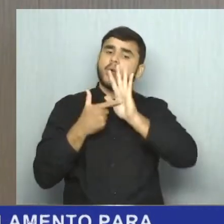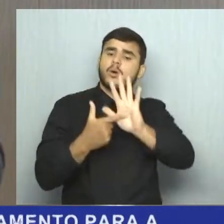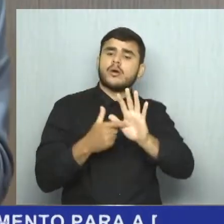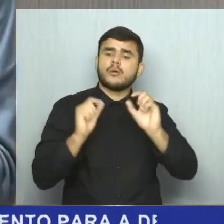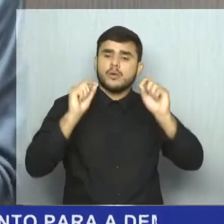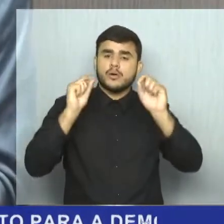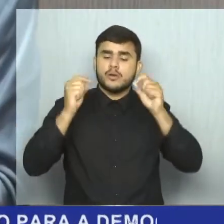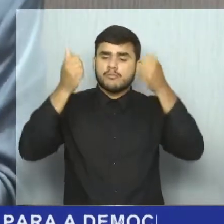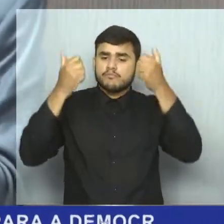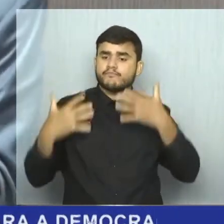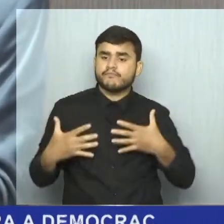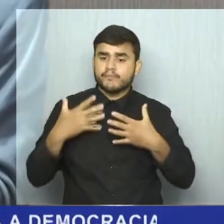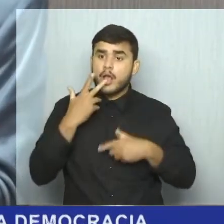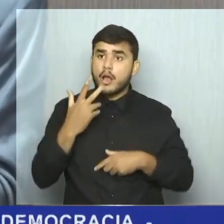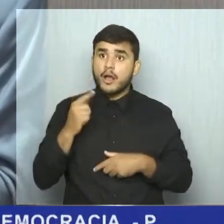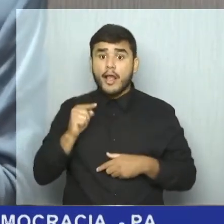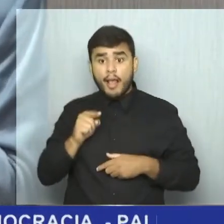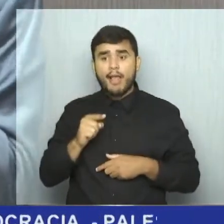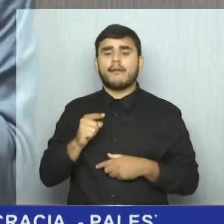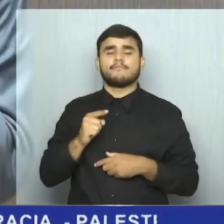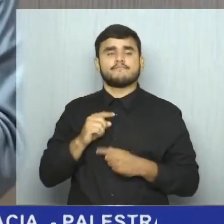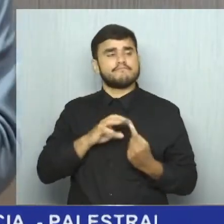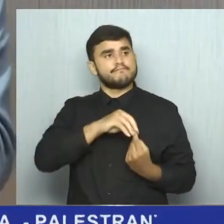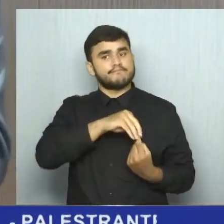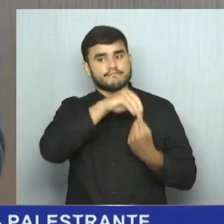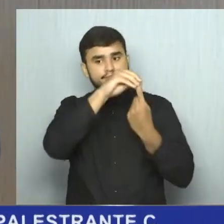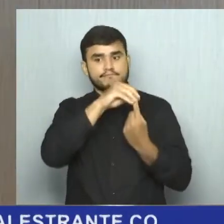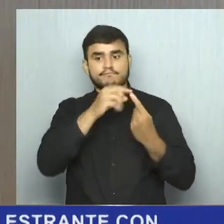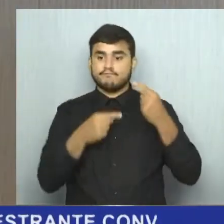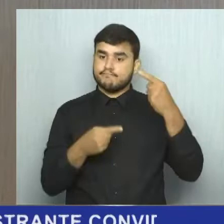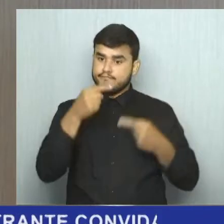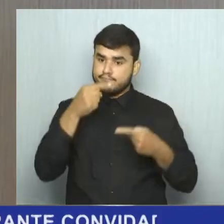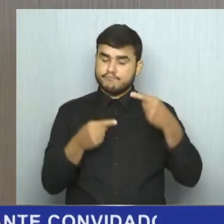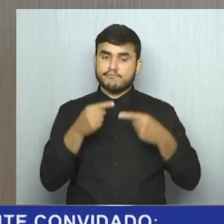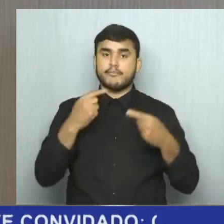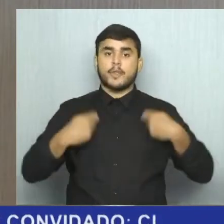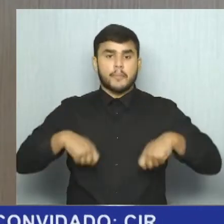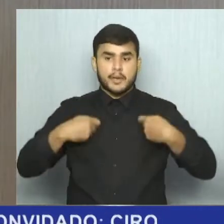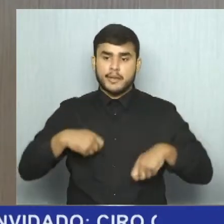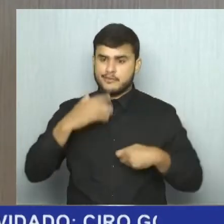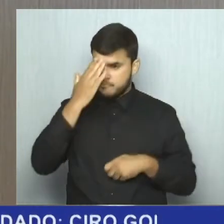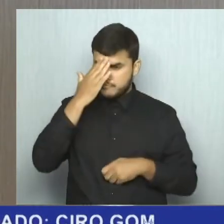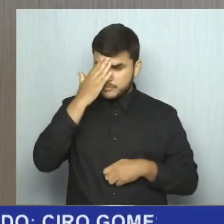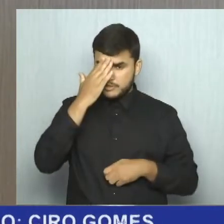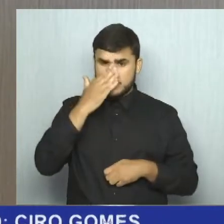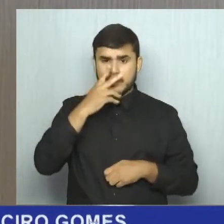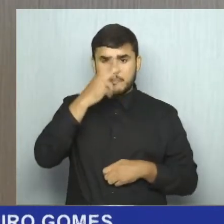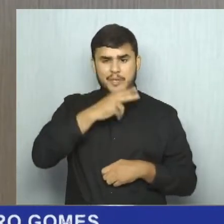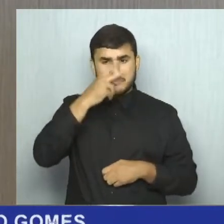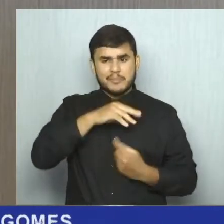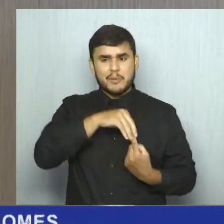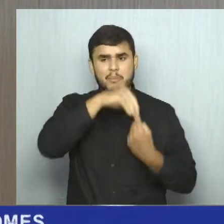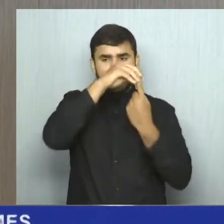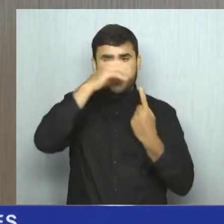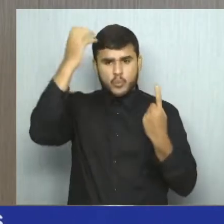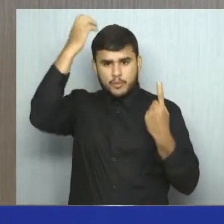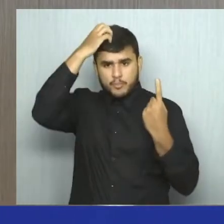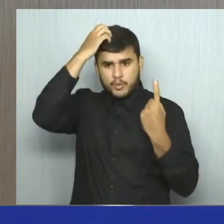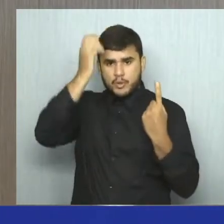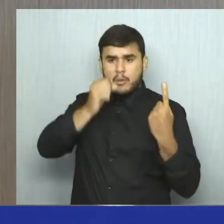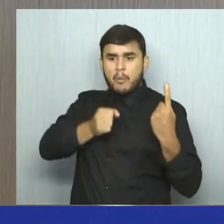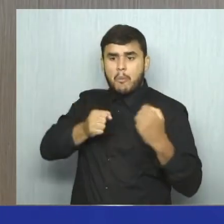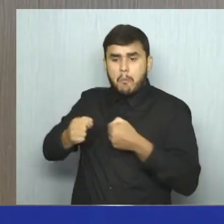poder político, sendo uno, não deveria ser exercitado de forma monopolista pelo monarca